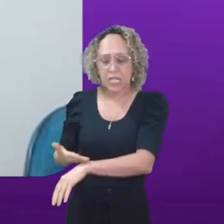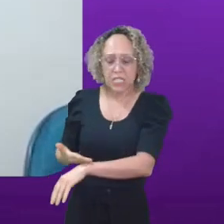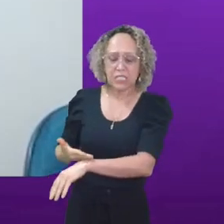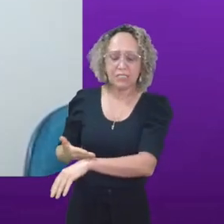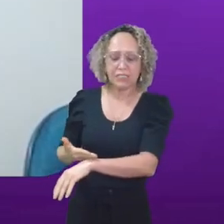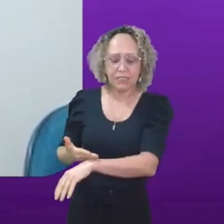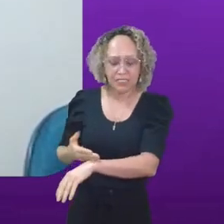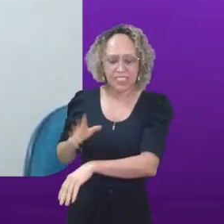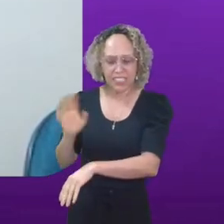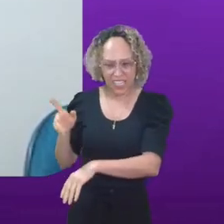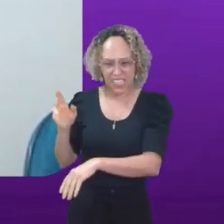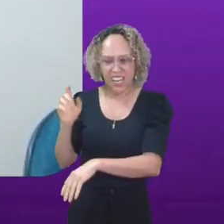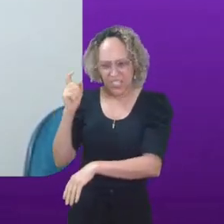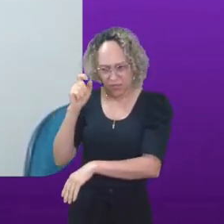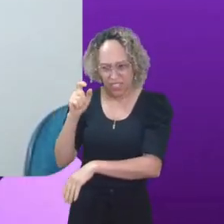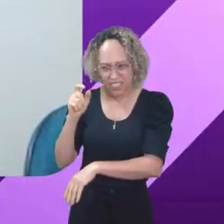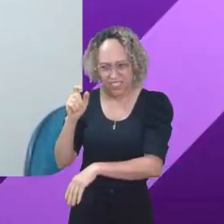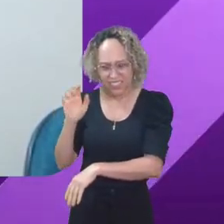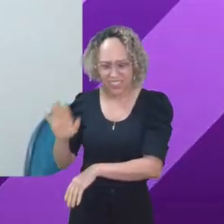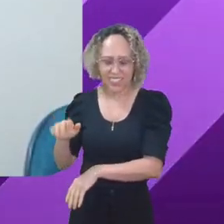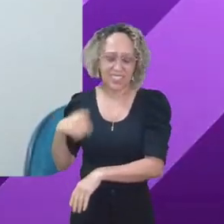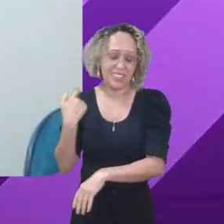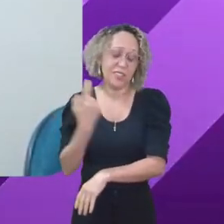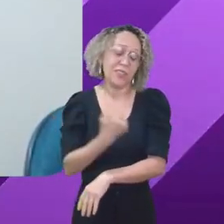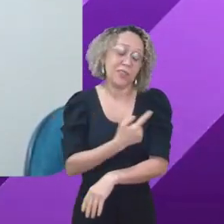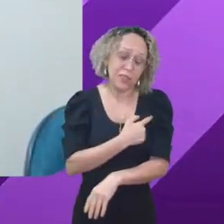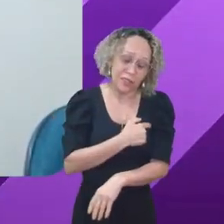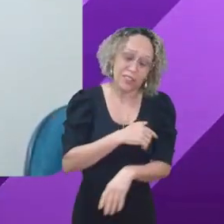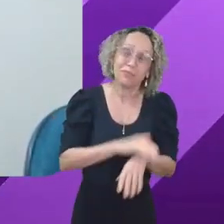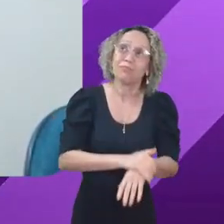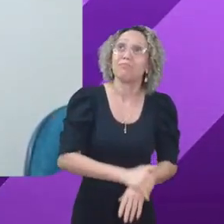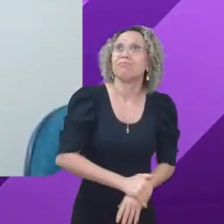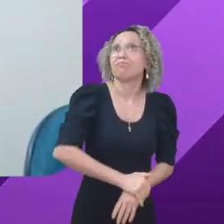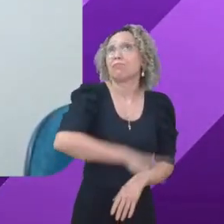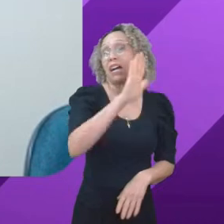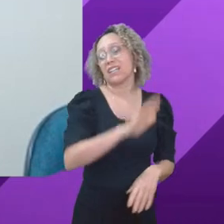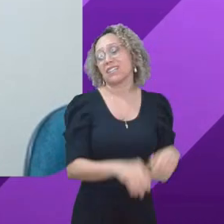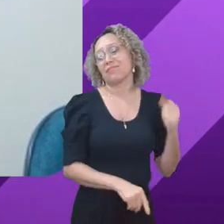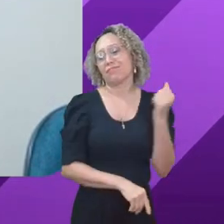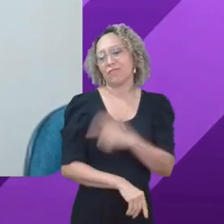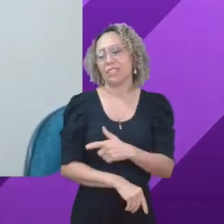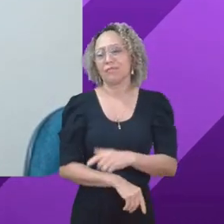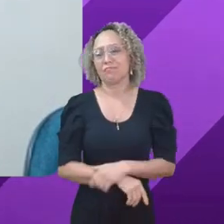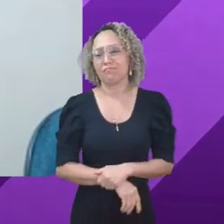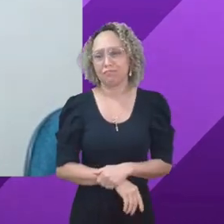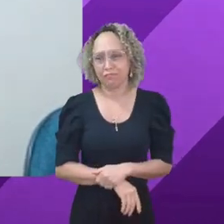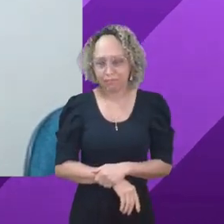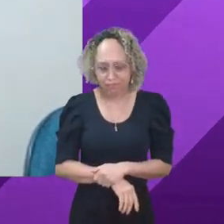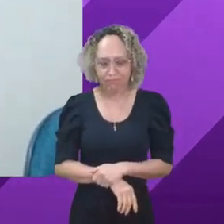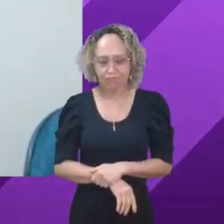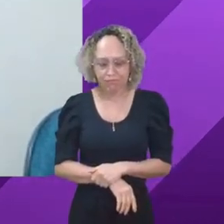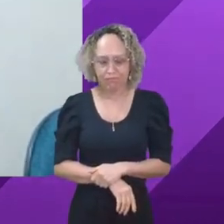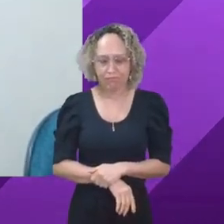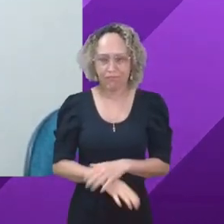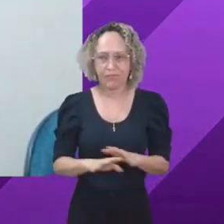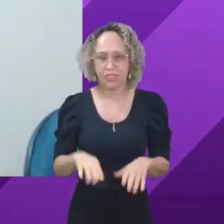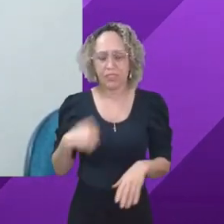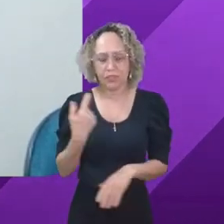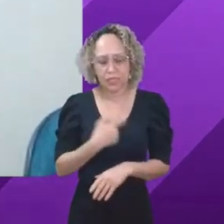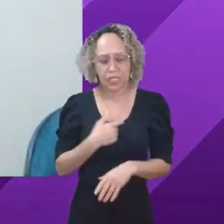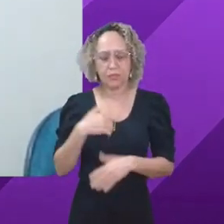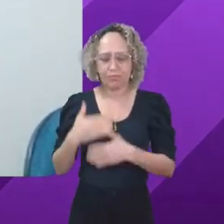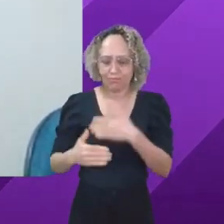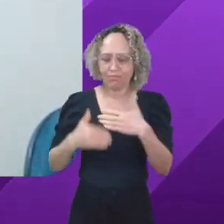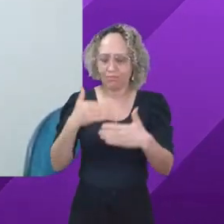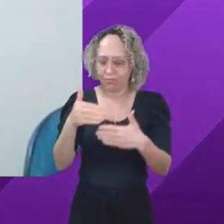manada. E não é fácil. Não é fácil e a gente precisa cada vez mais abrir espaços para